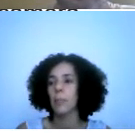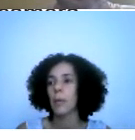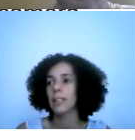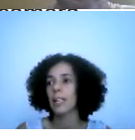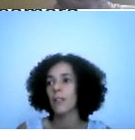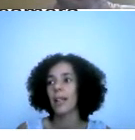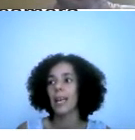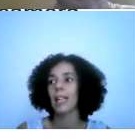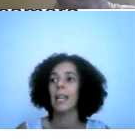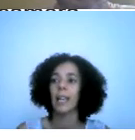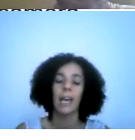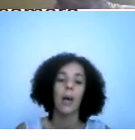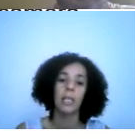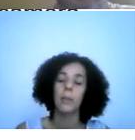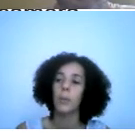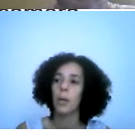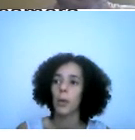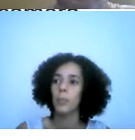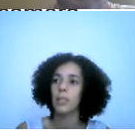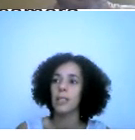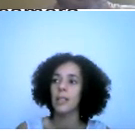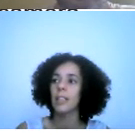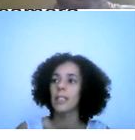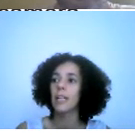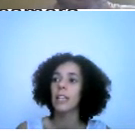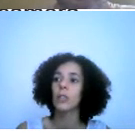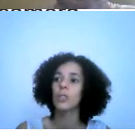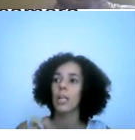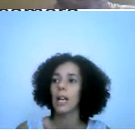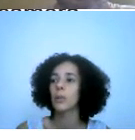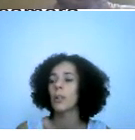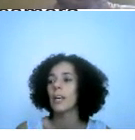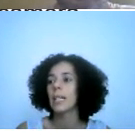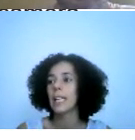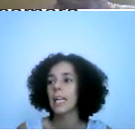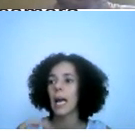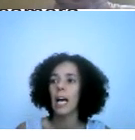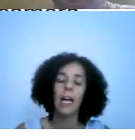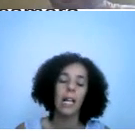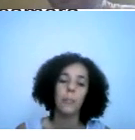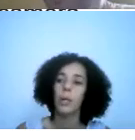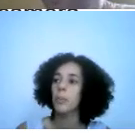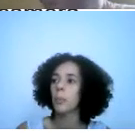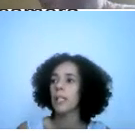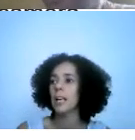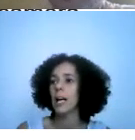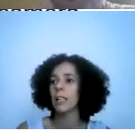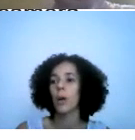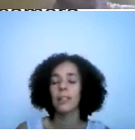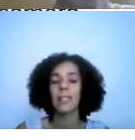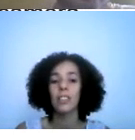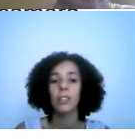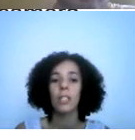essa temática. Ele fala que ela realmente é proibida, né, e que o Estado ele tem que elaborar e